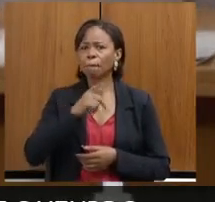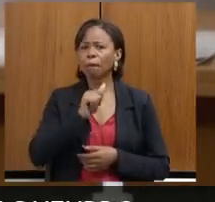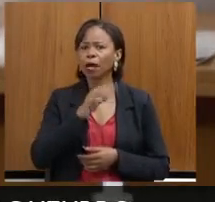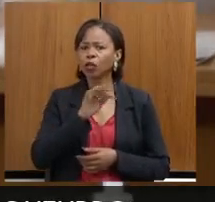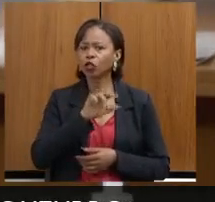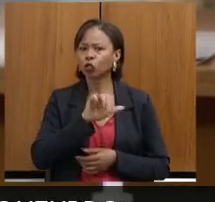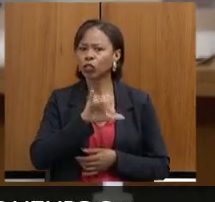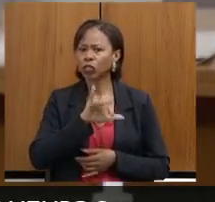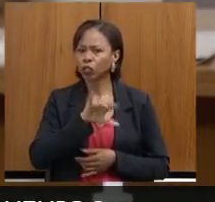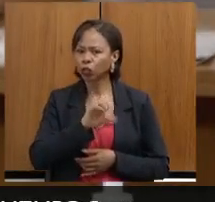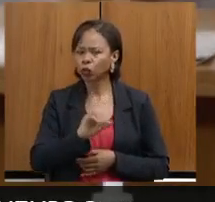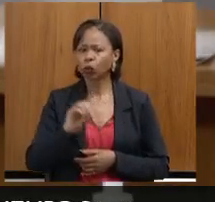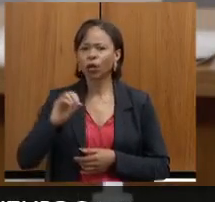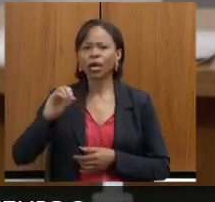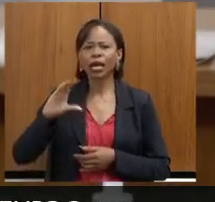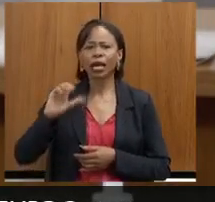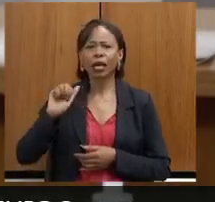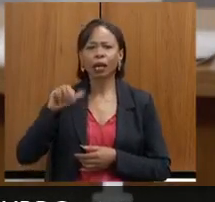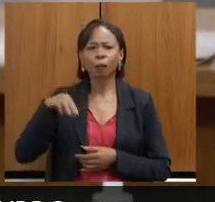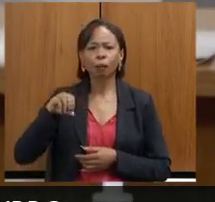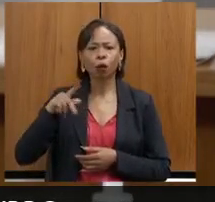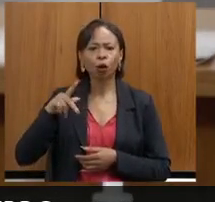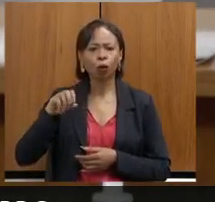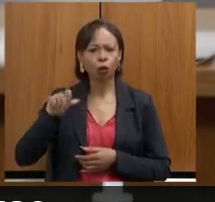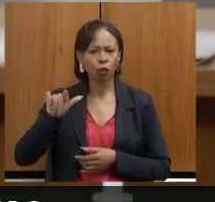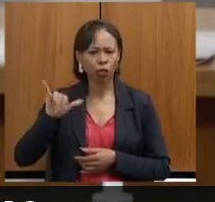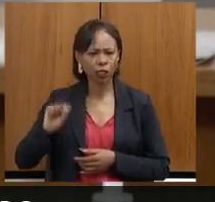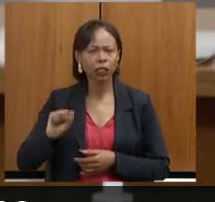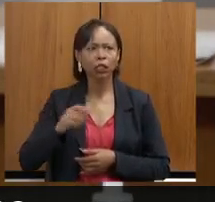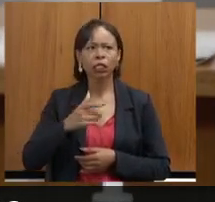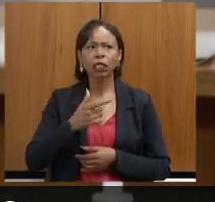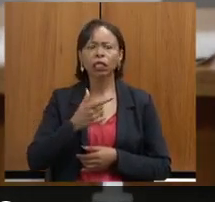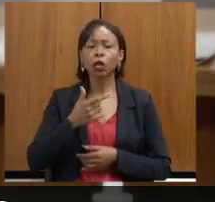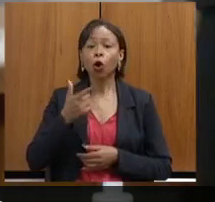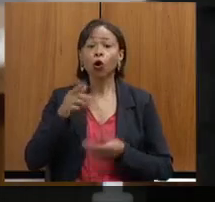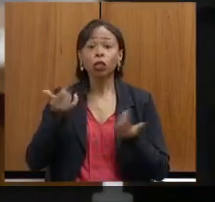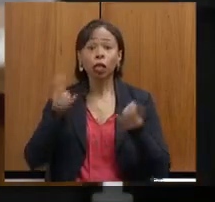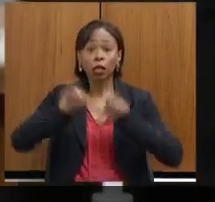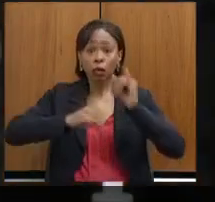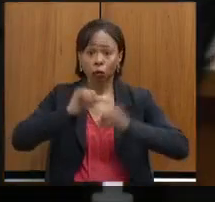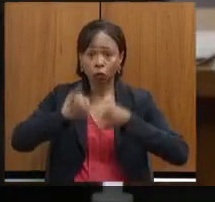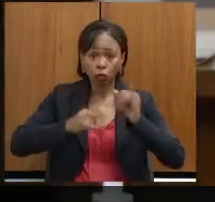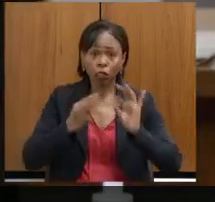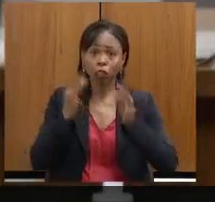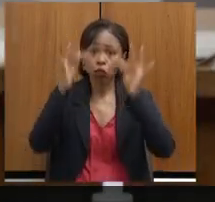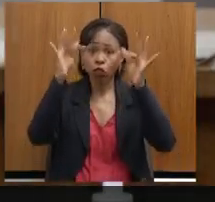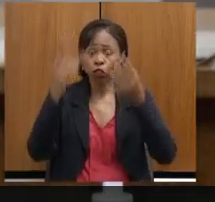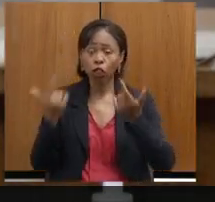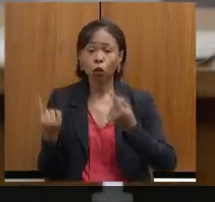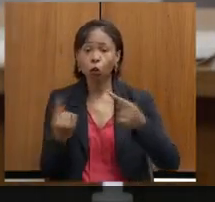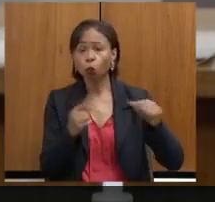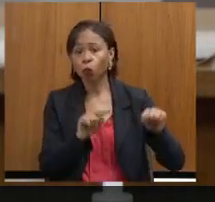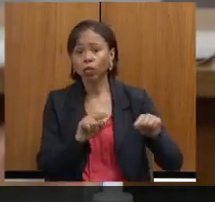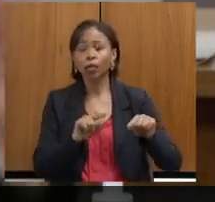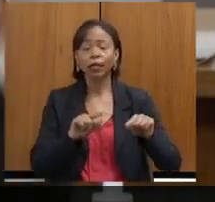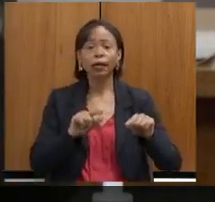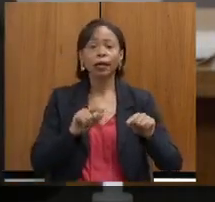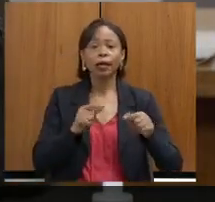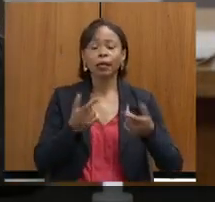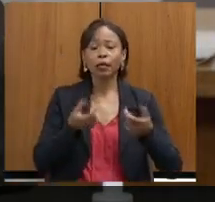de Carmópolis de Minas de pro crane laboratórios de tecnologia contra lavagem de dinheiro